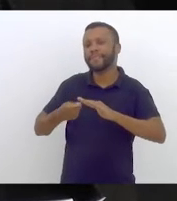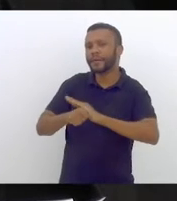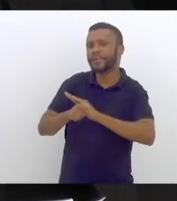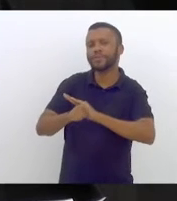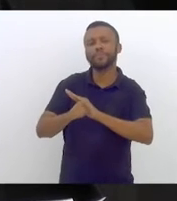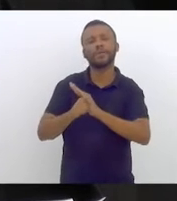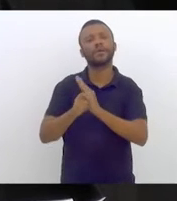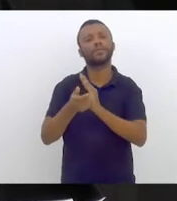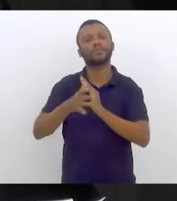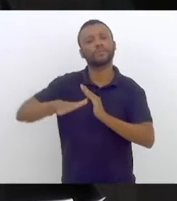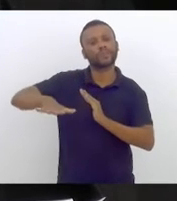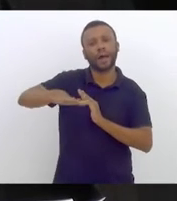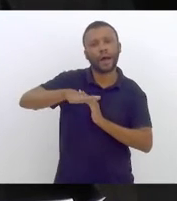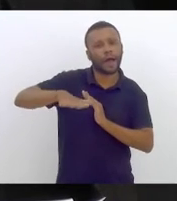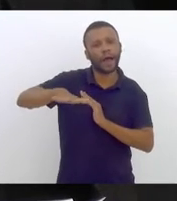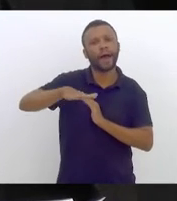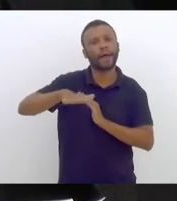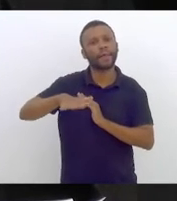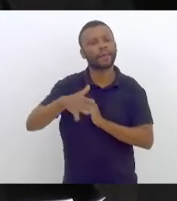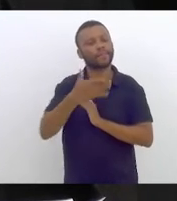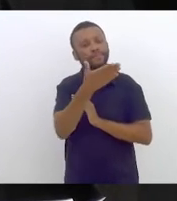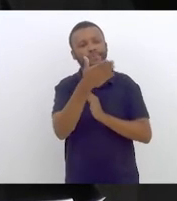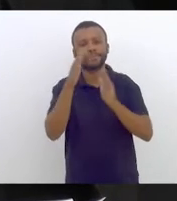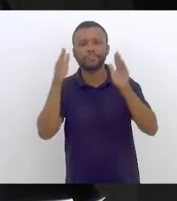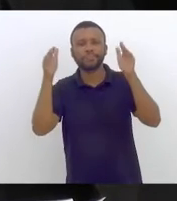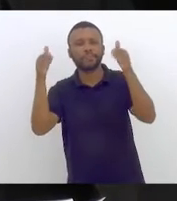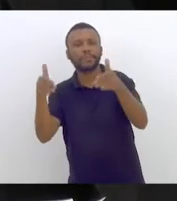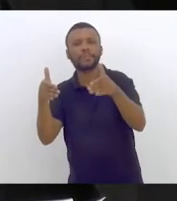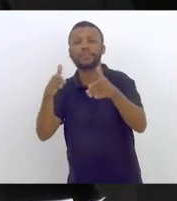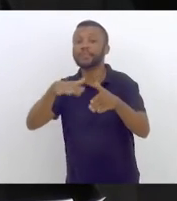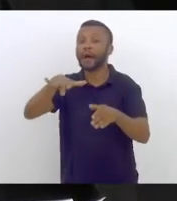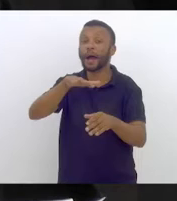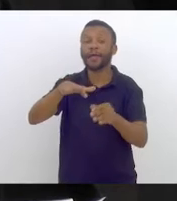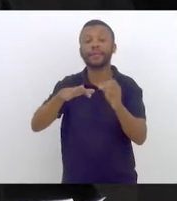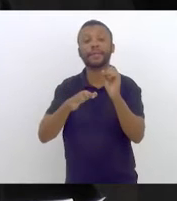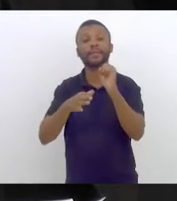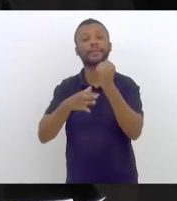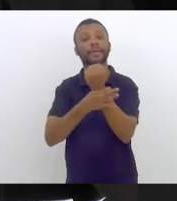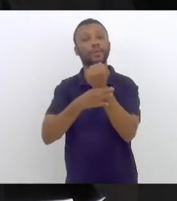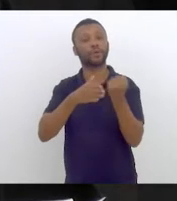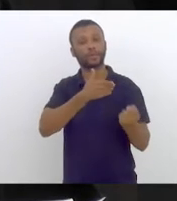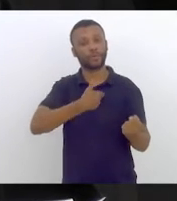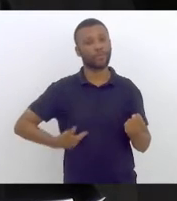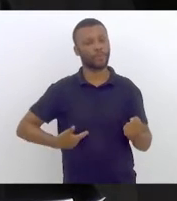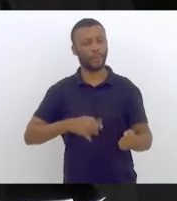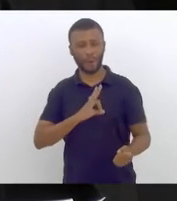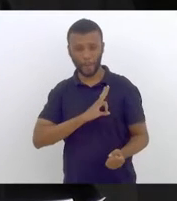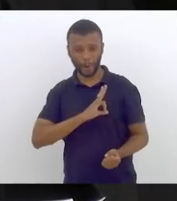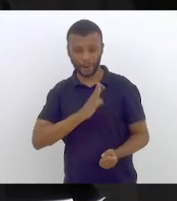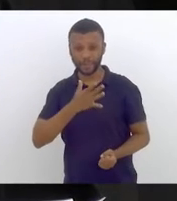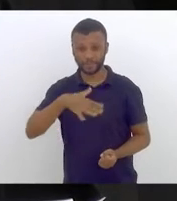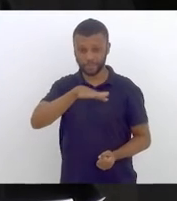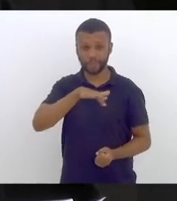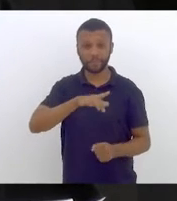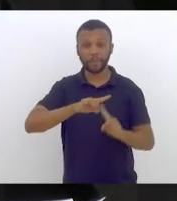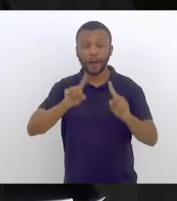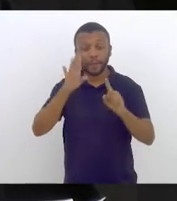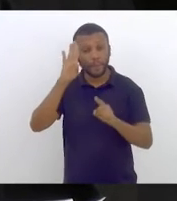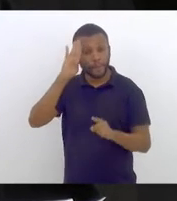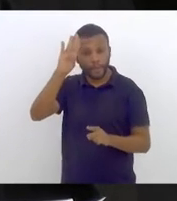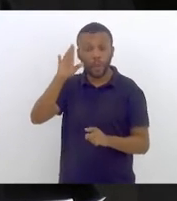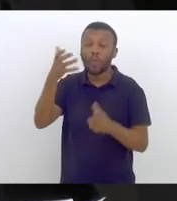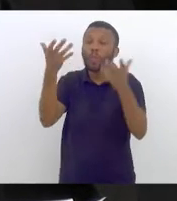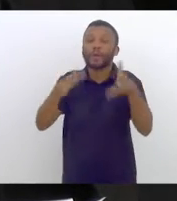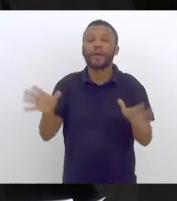deputada Marta Rocha, na sua área de especialidade, na área da segurança pública, mas especialmente, porque eu não quero aqui cometer